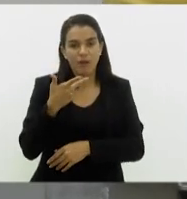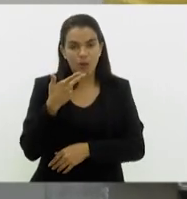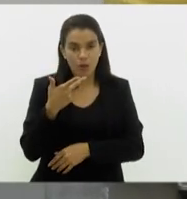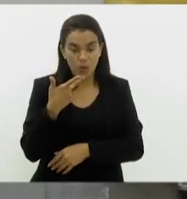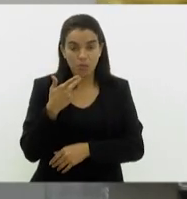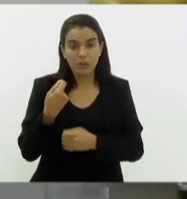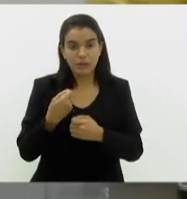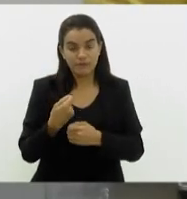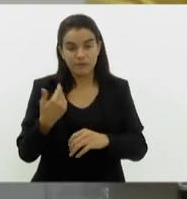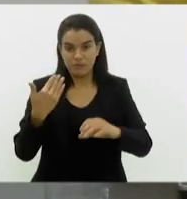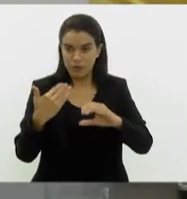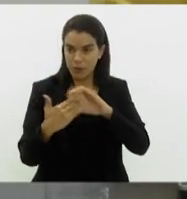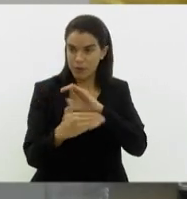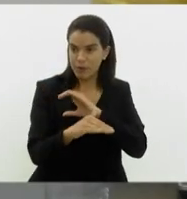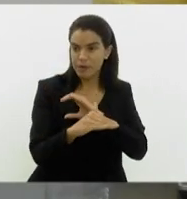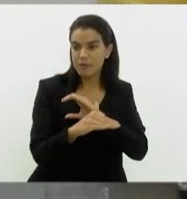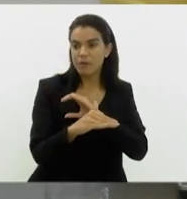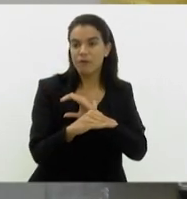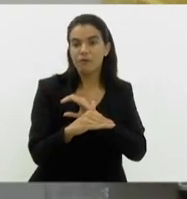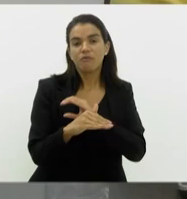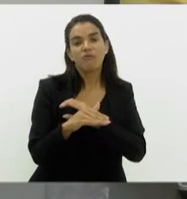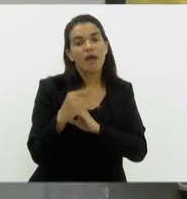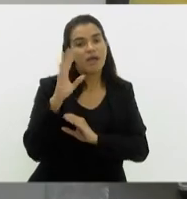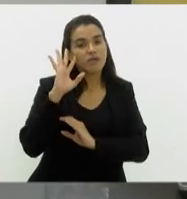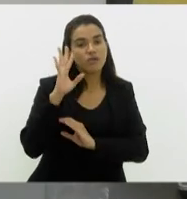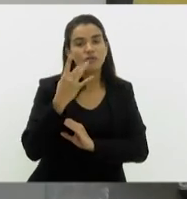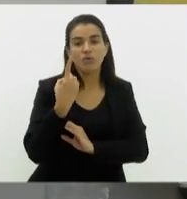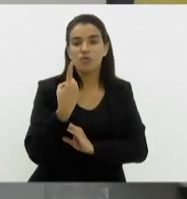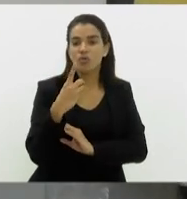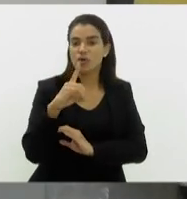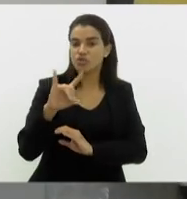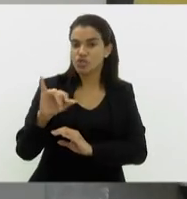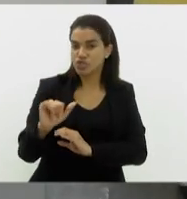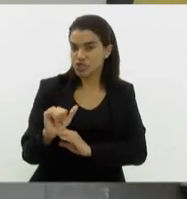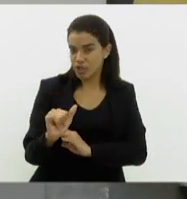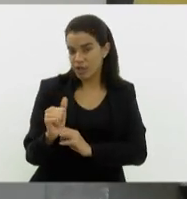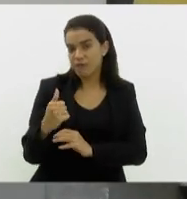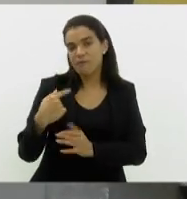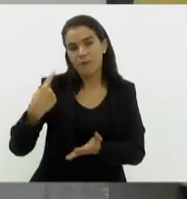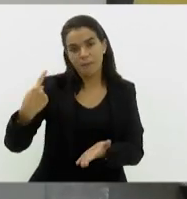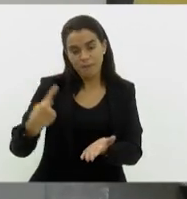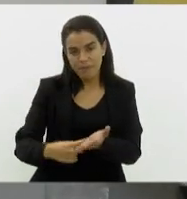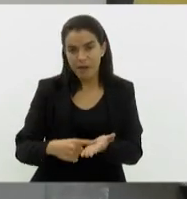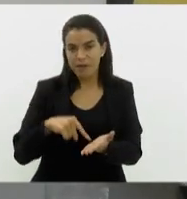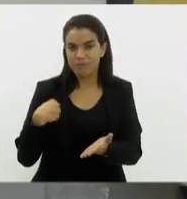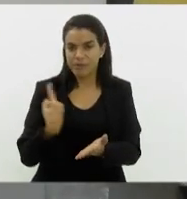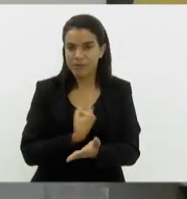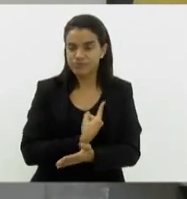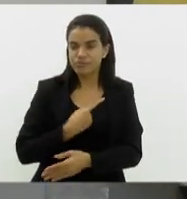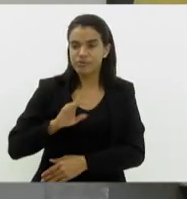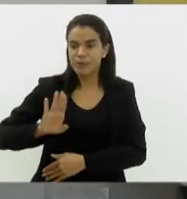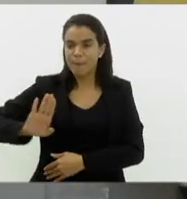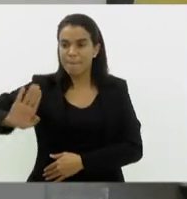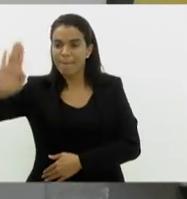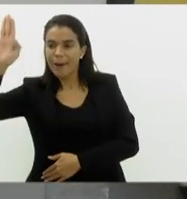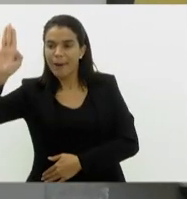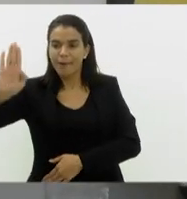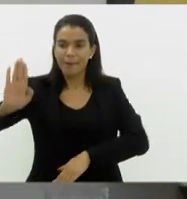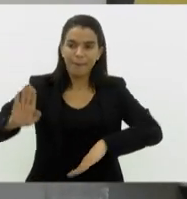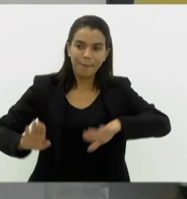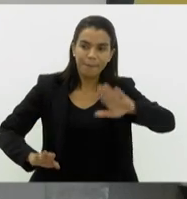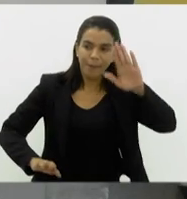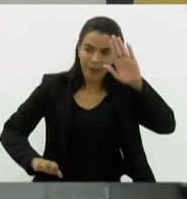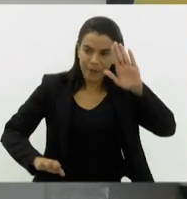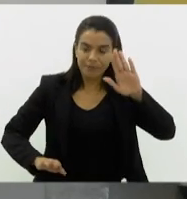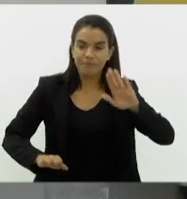esse encaminhamento vai ver uma data e a gente voltará para votar acho que é basicamente isso sem problema